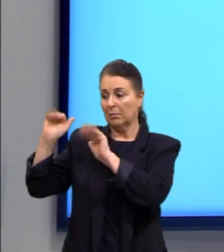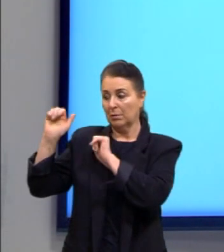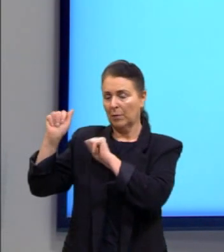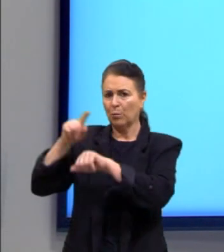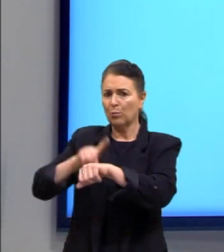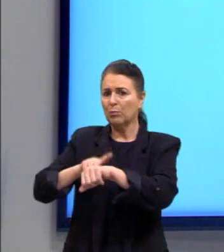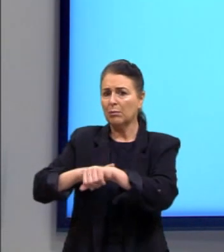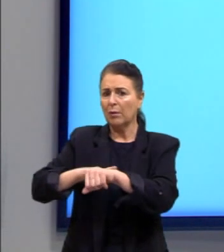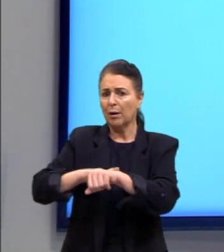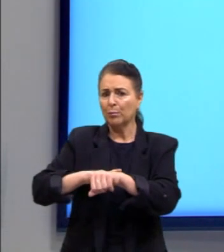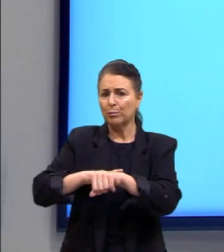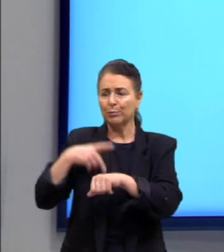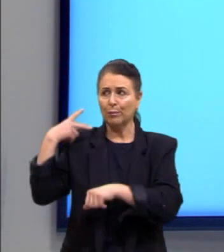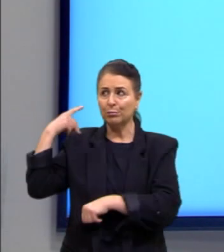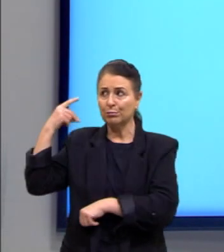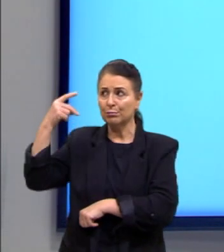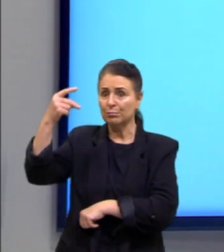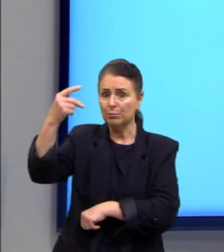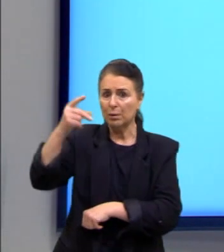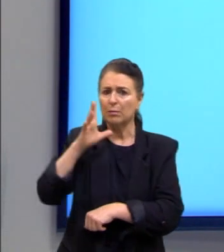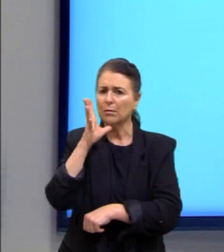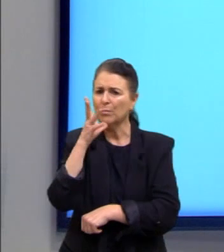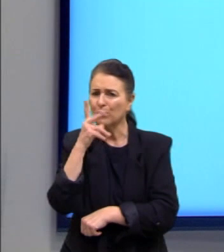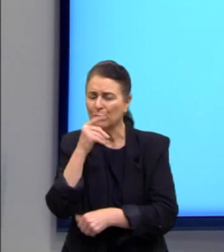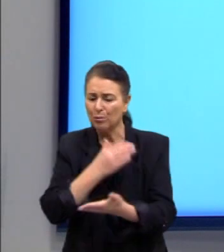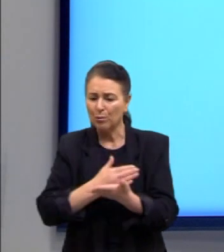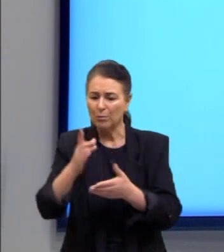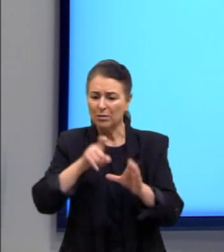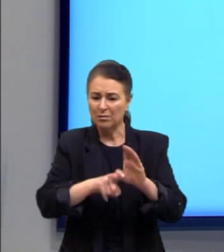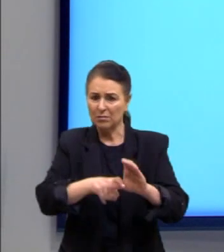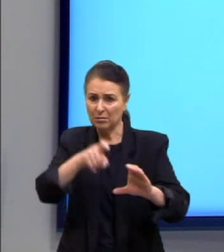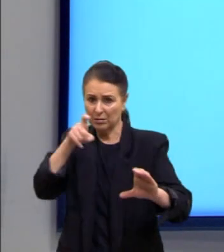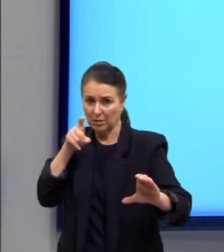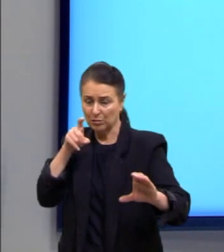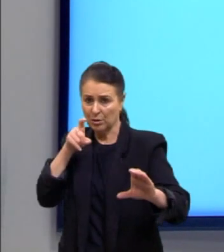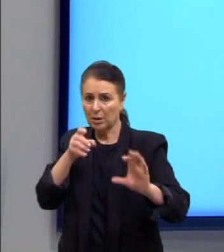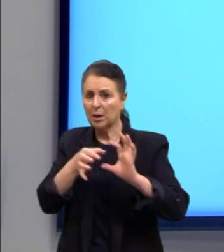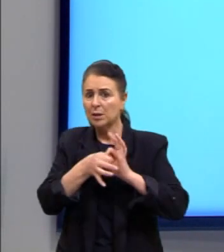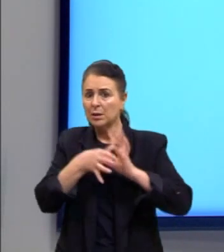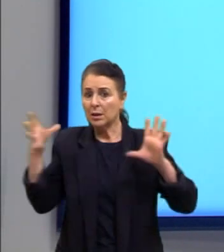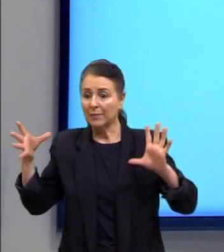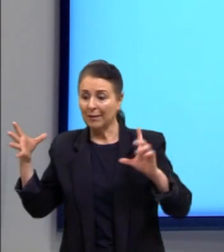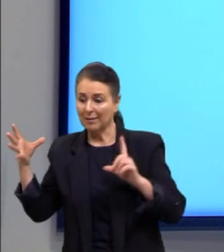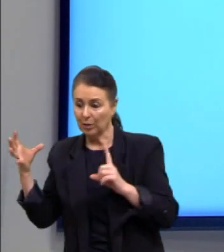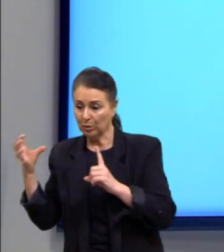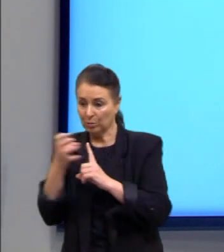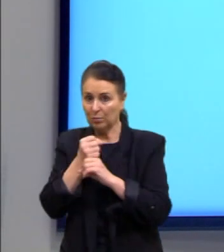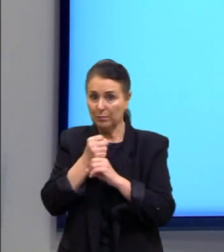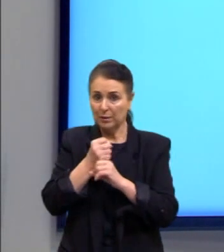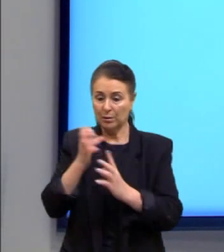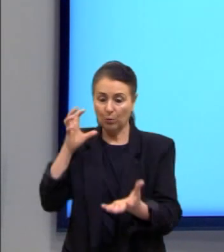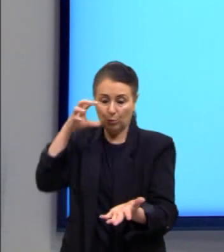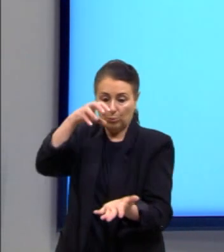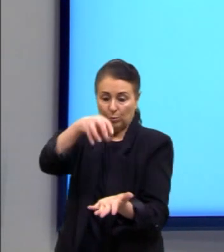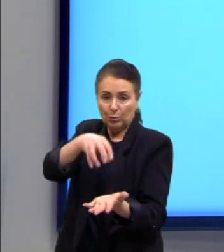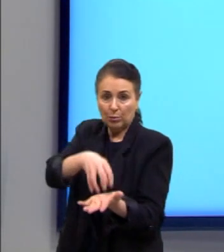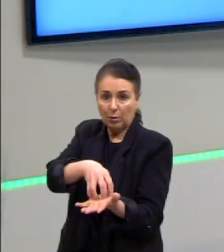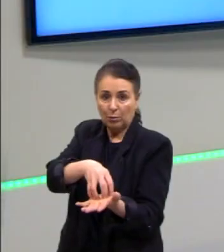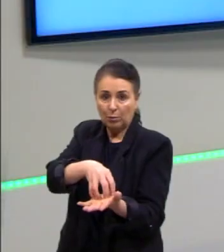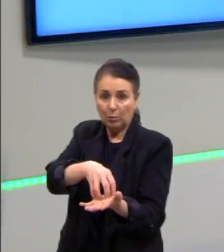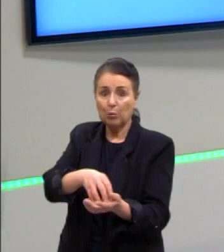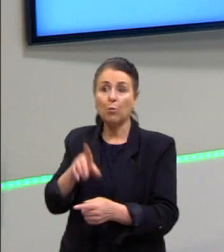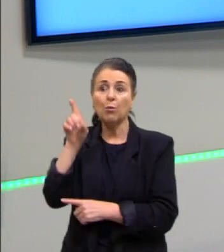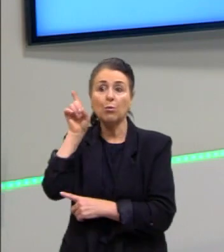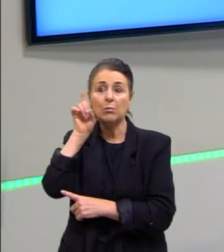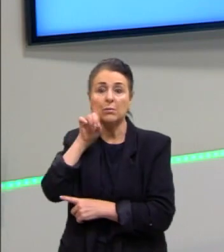demorou para se tornar independente e ela só se livra né dessa dominação colonial com uma intervenção Militar dos